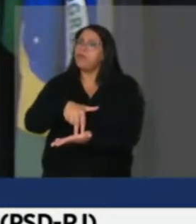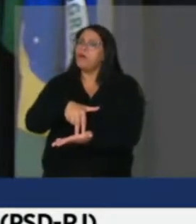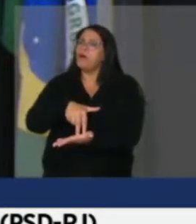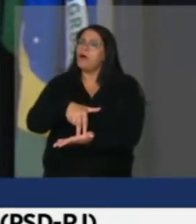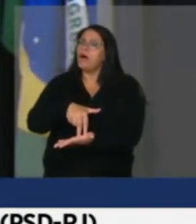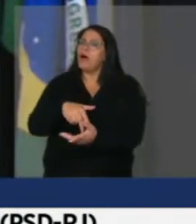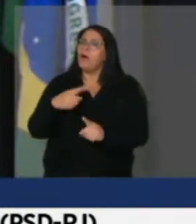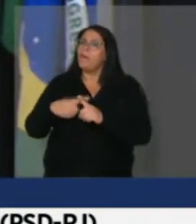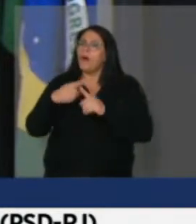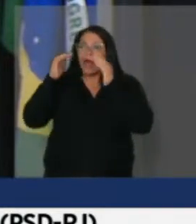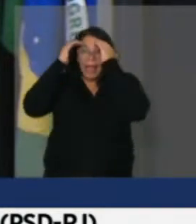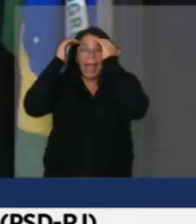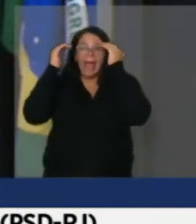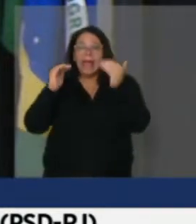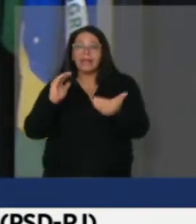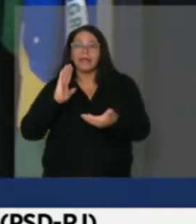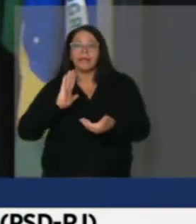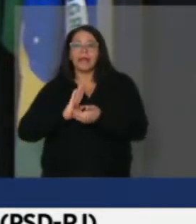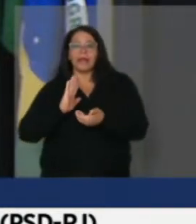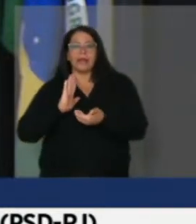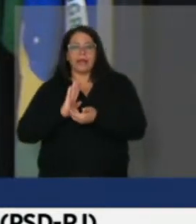por respeito a esta casa.